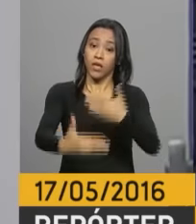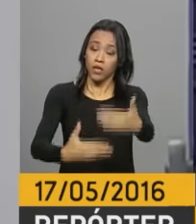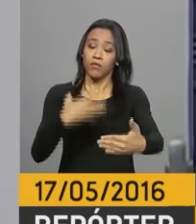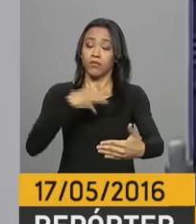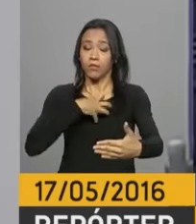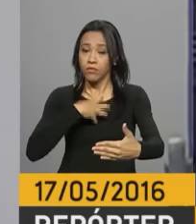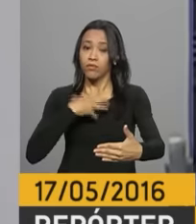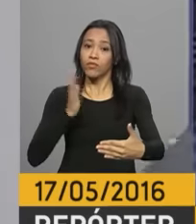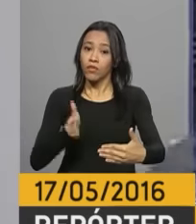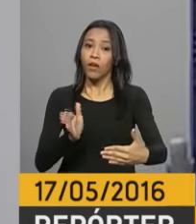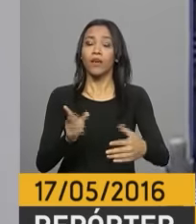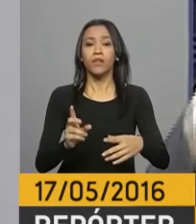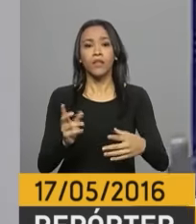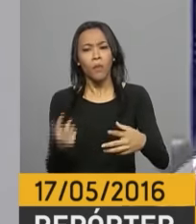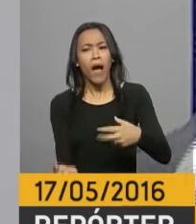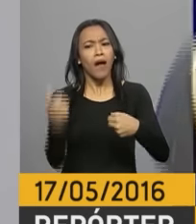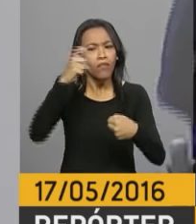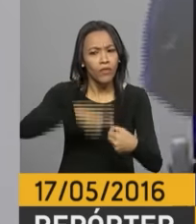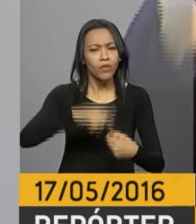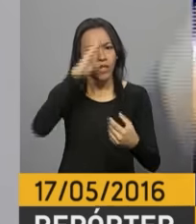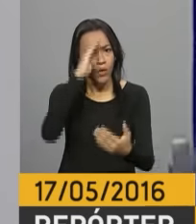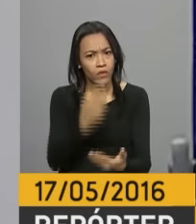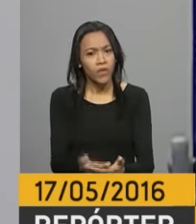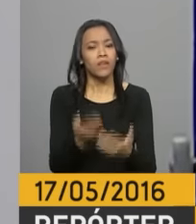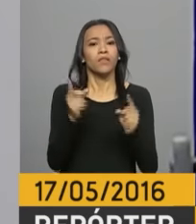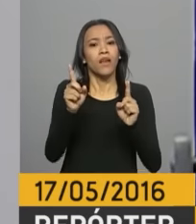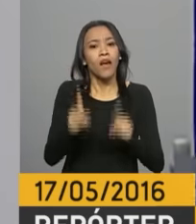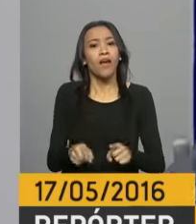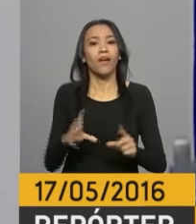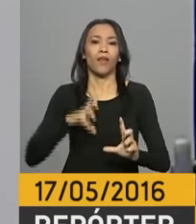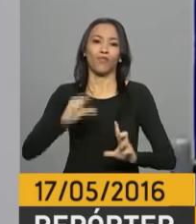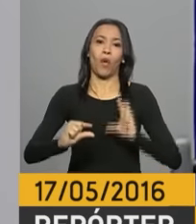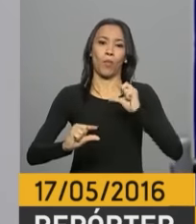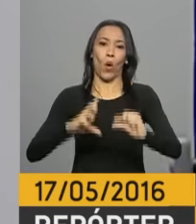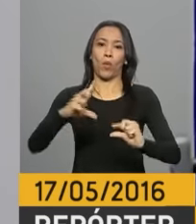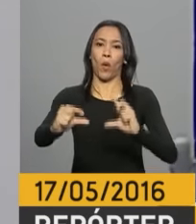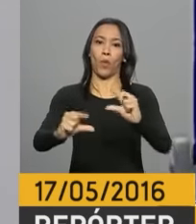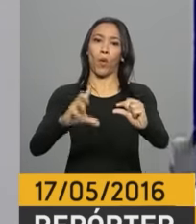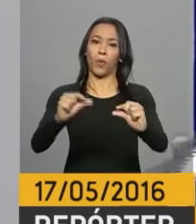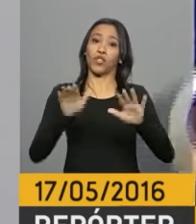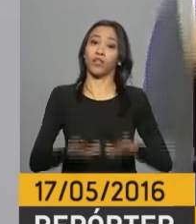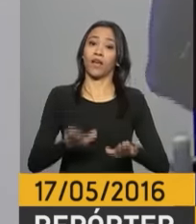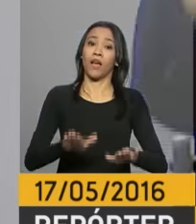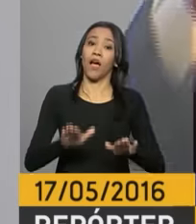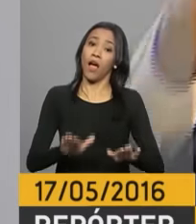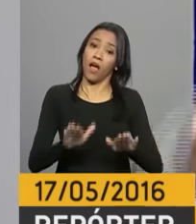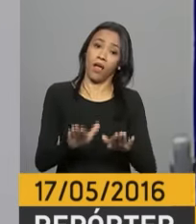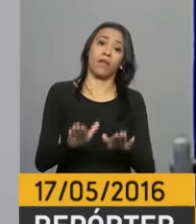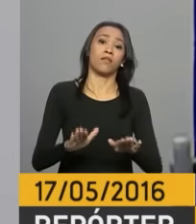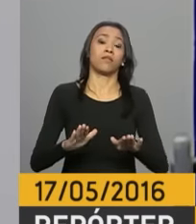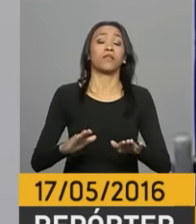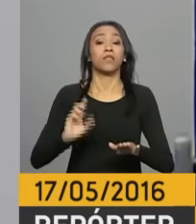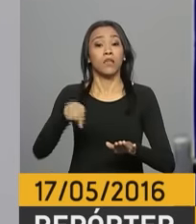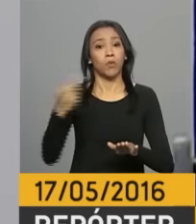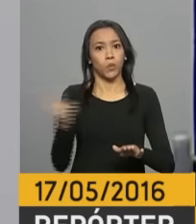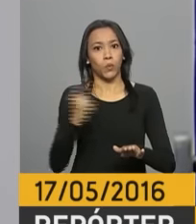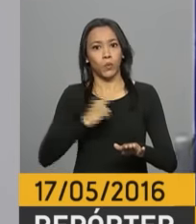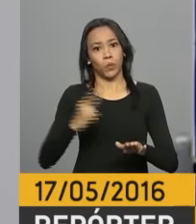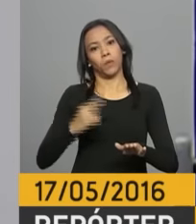vez, e a retomada da confiança é algo que é geométrico, quer dizer, ela começa devagar e depois se